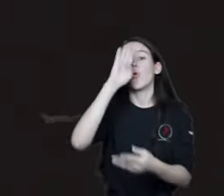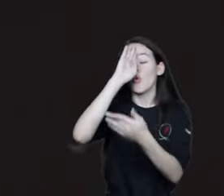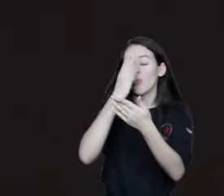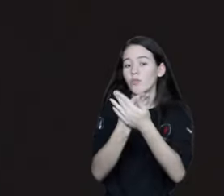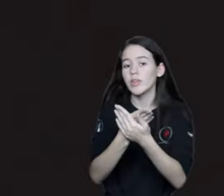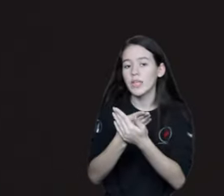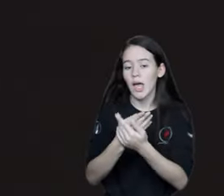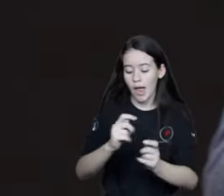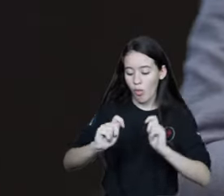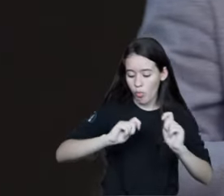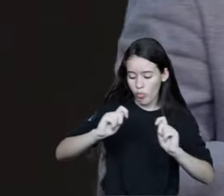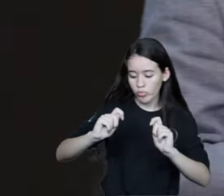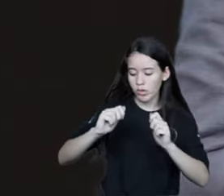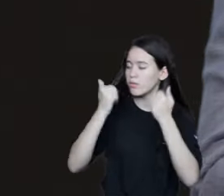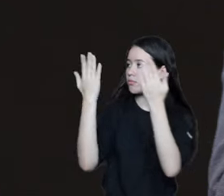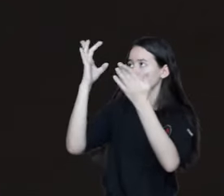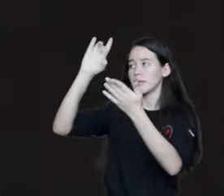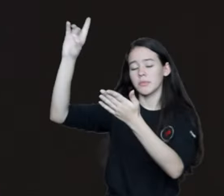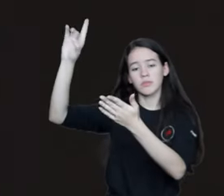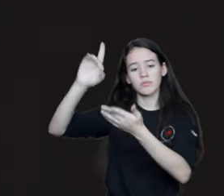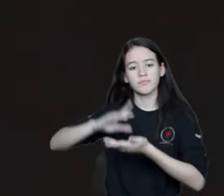é perder controle